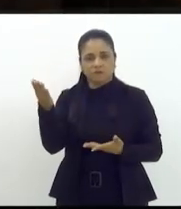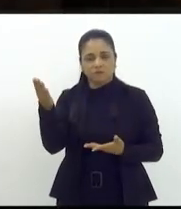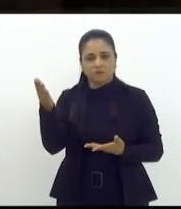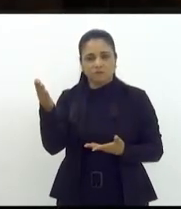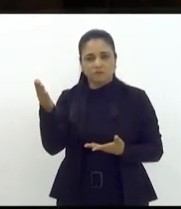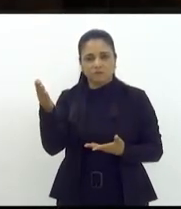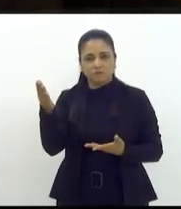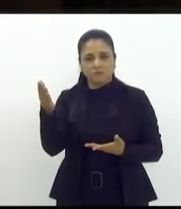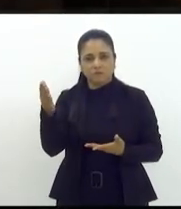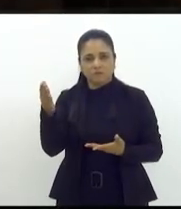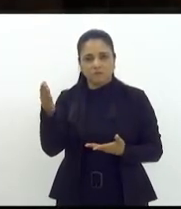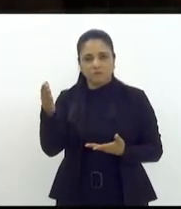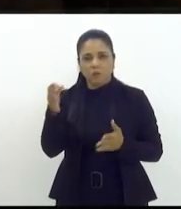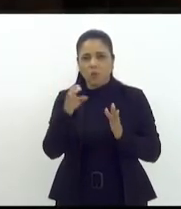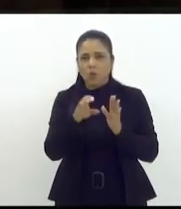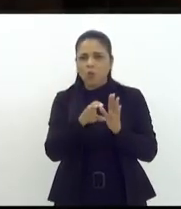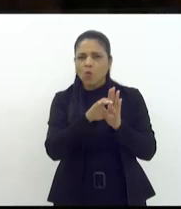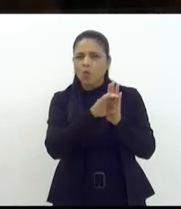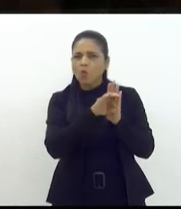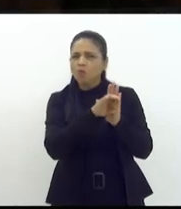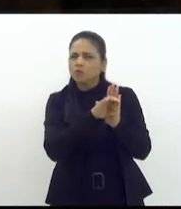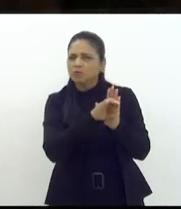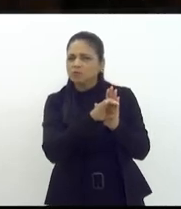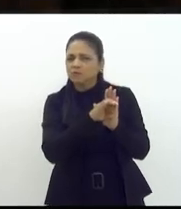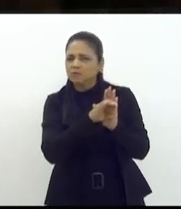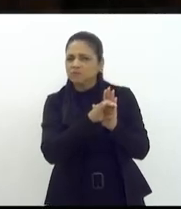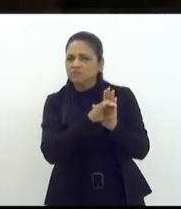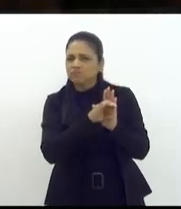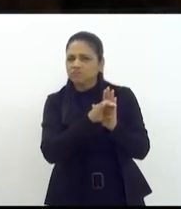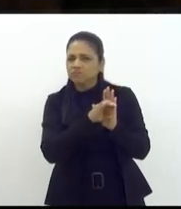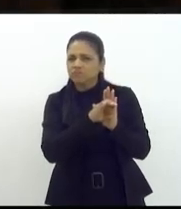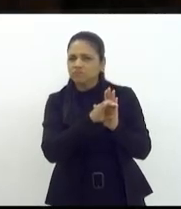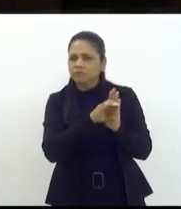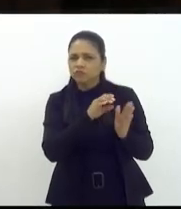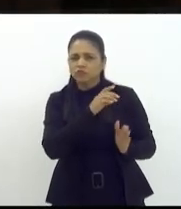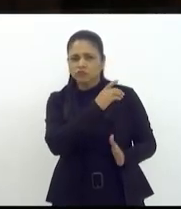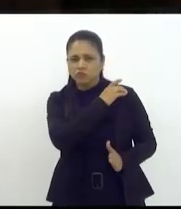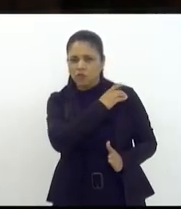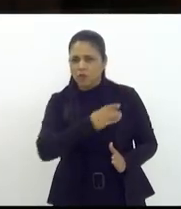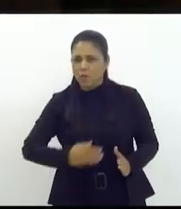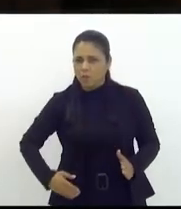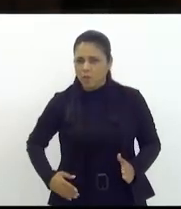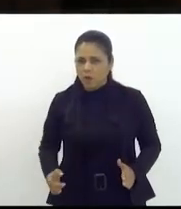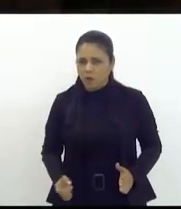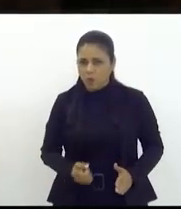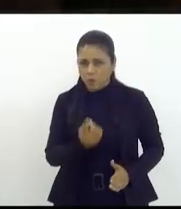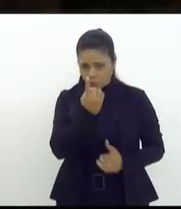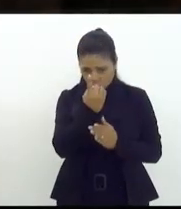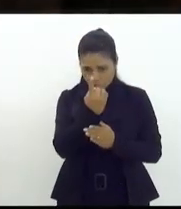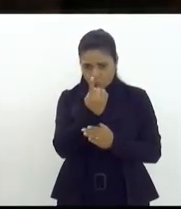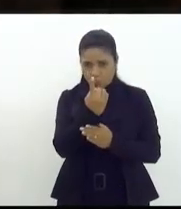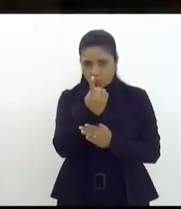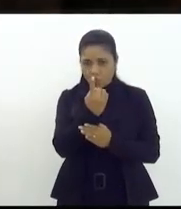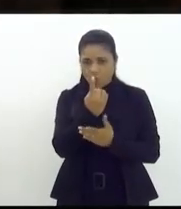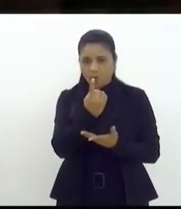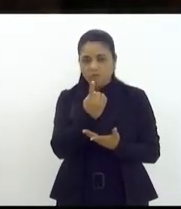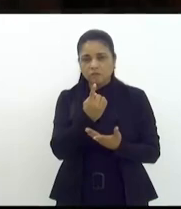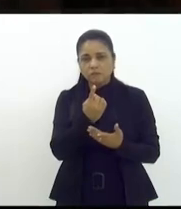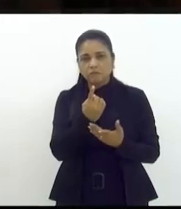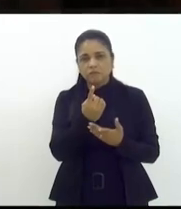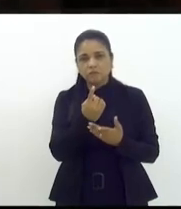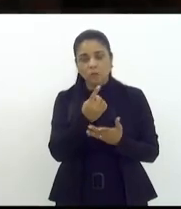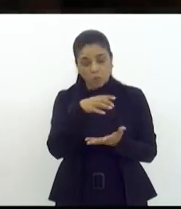um conceito de república unitária que quanto mais